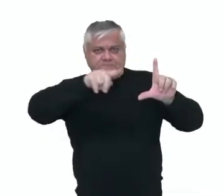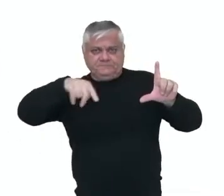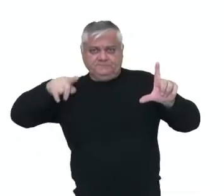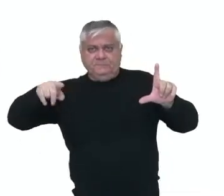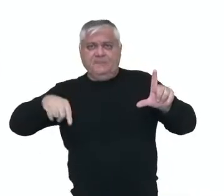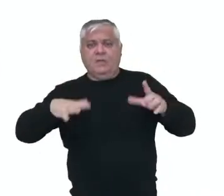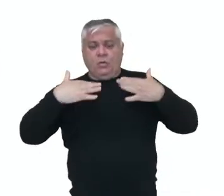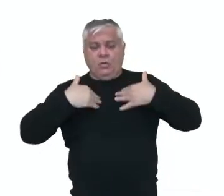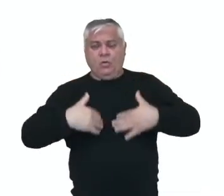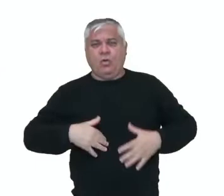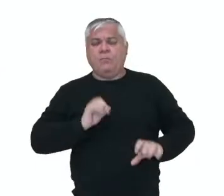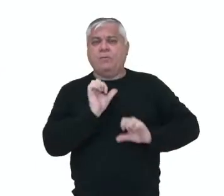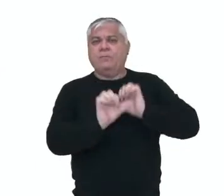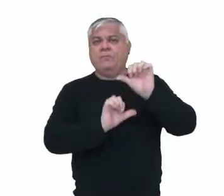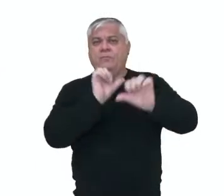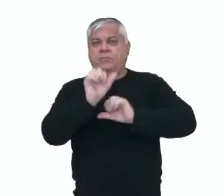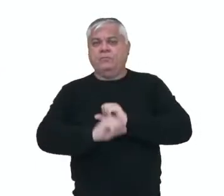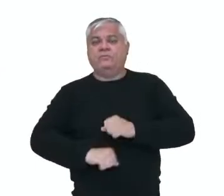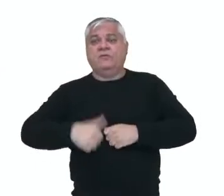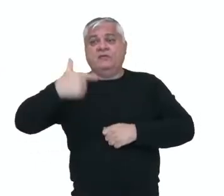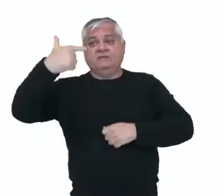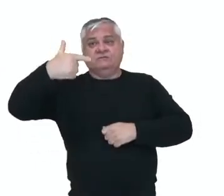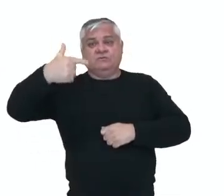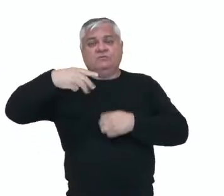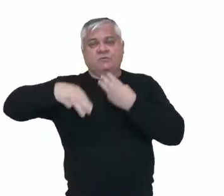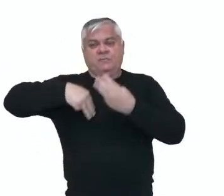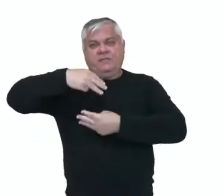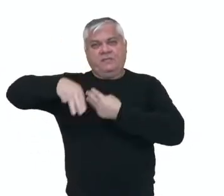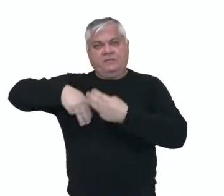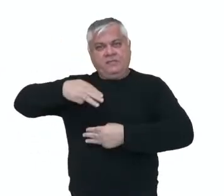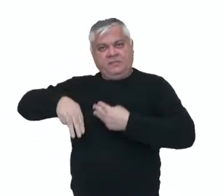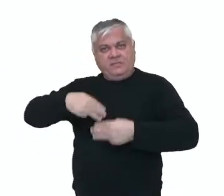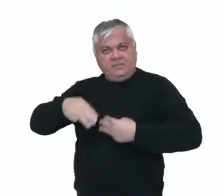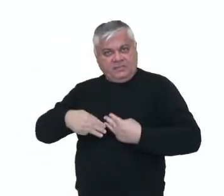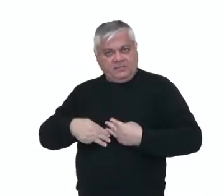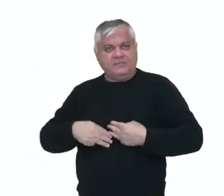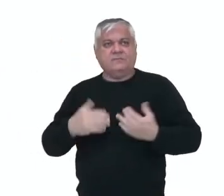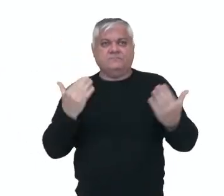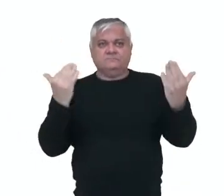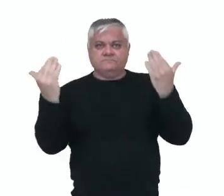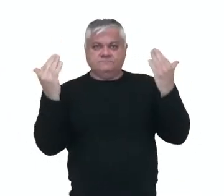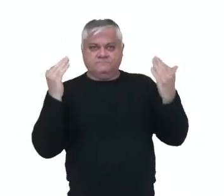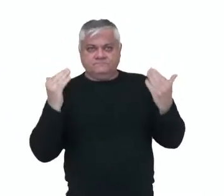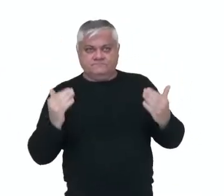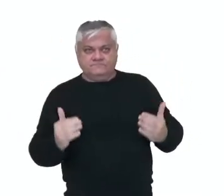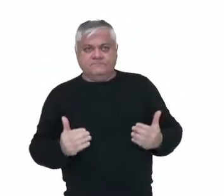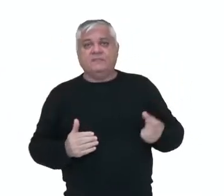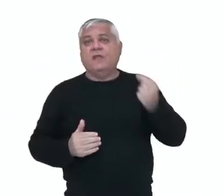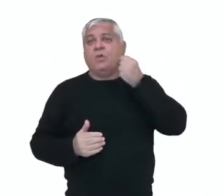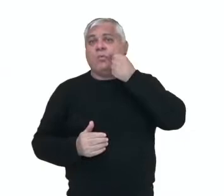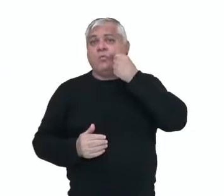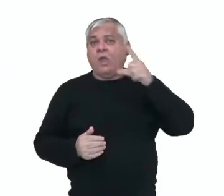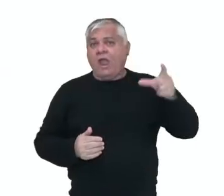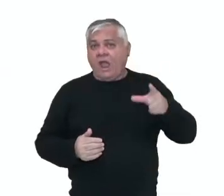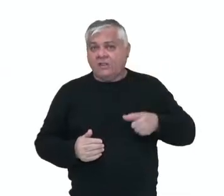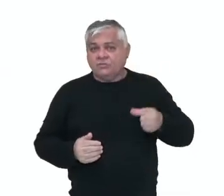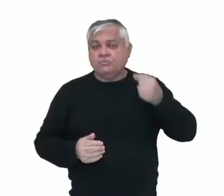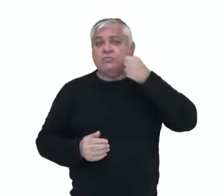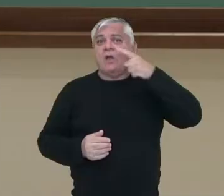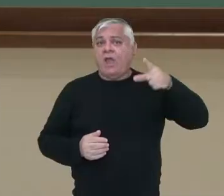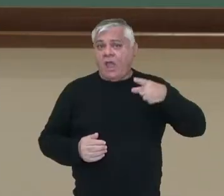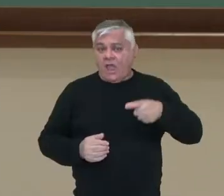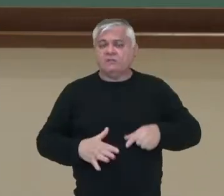do corpo e no segundo o metabolismo. Para efeito de comparação, nós temos aqui o rato, que é endotérmico, um